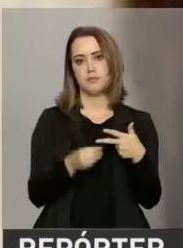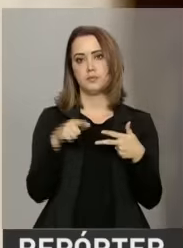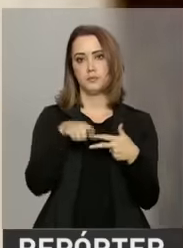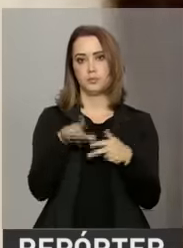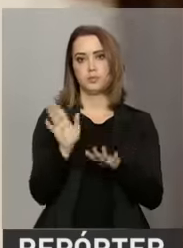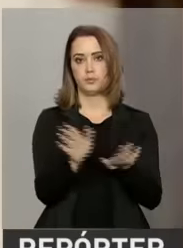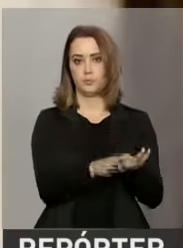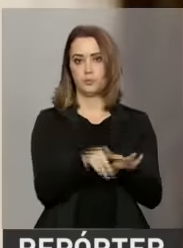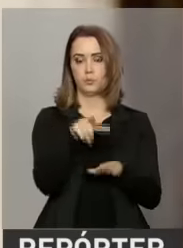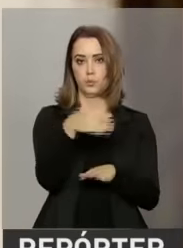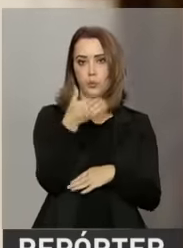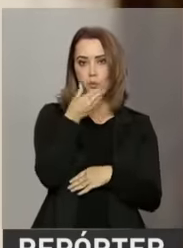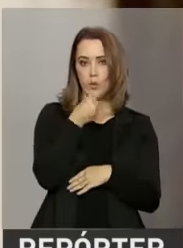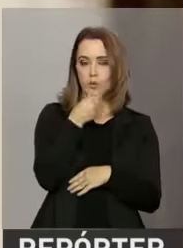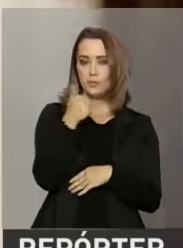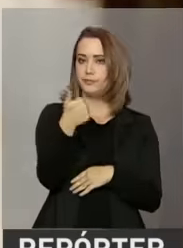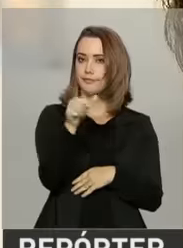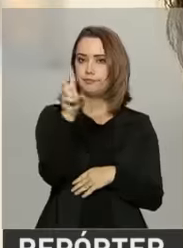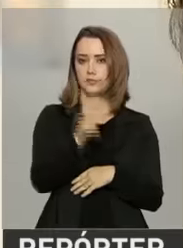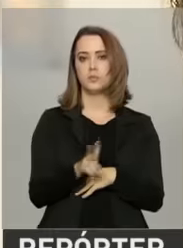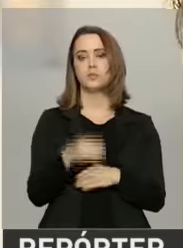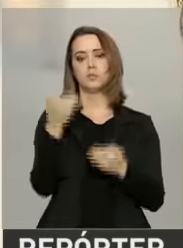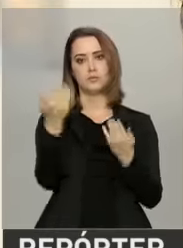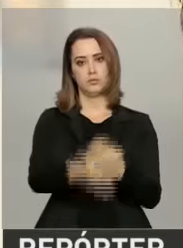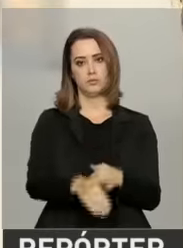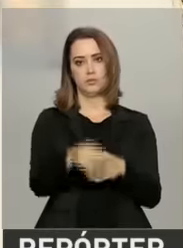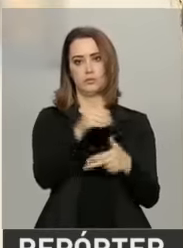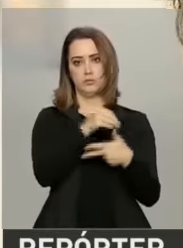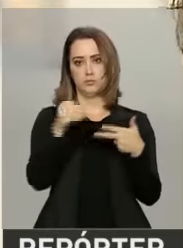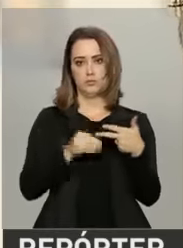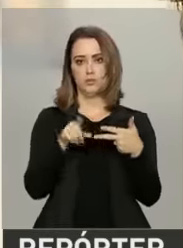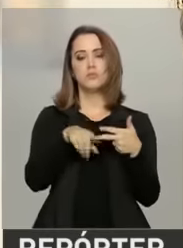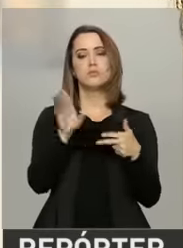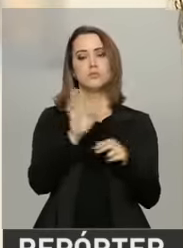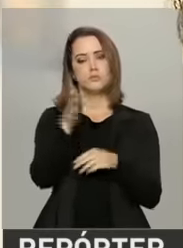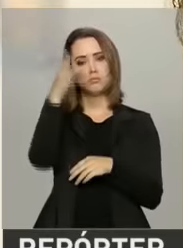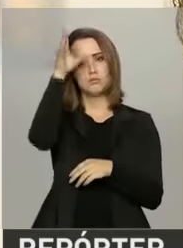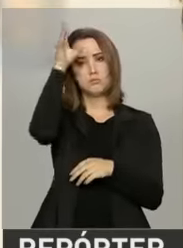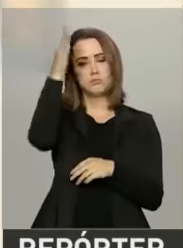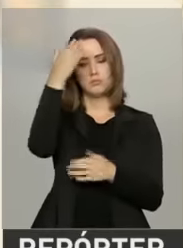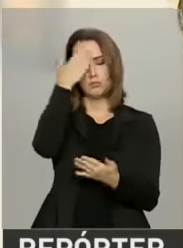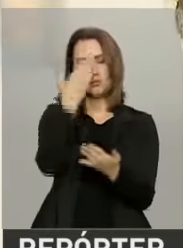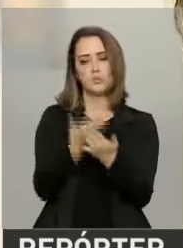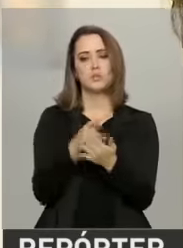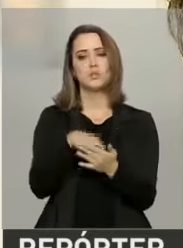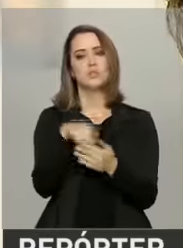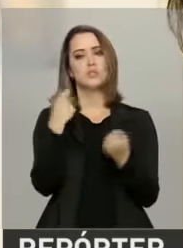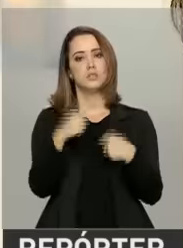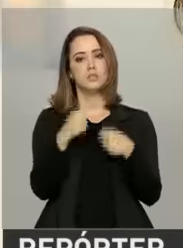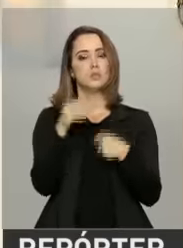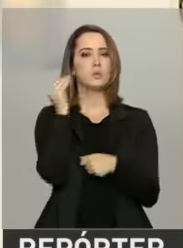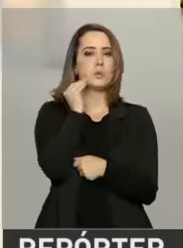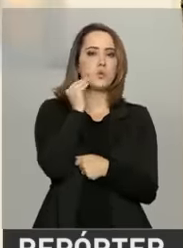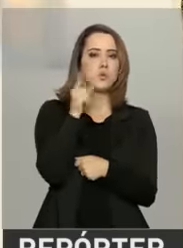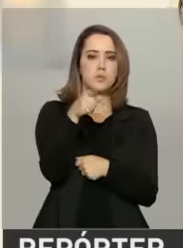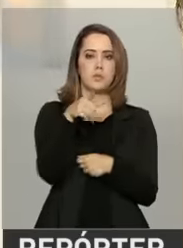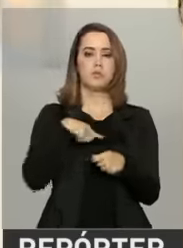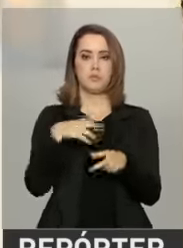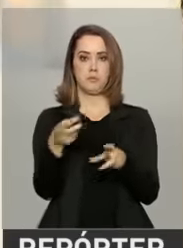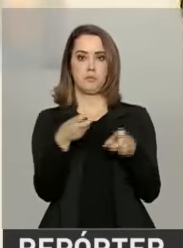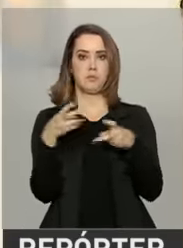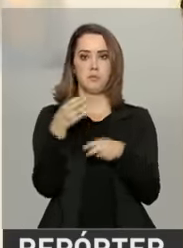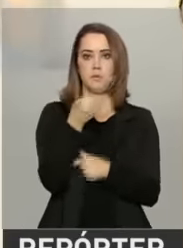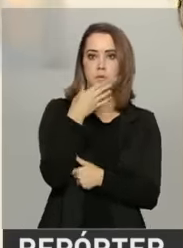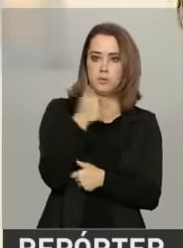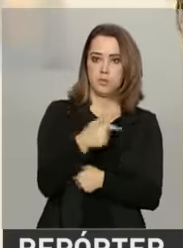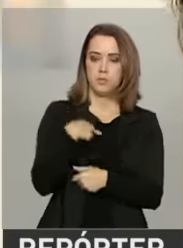Lucas vai fazer o Enem pela primeira vez e acredita que o simulado vai ajudá-lo a ganhar experiência expectativas são boas Porque o